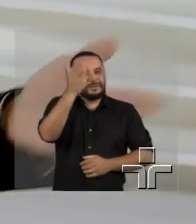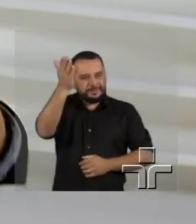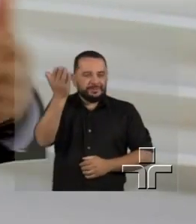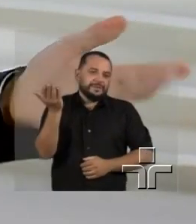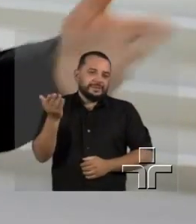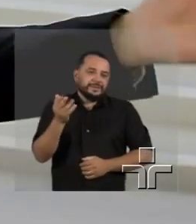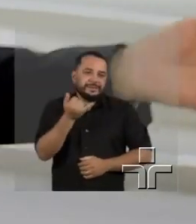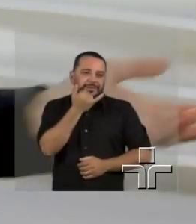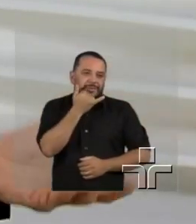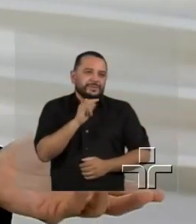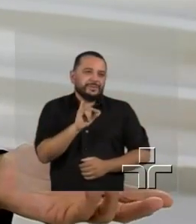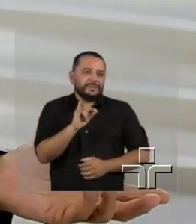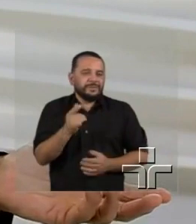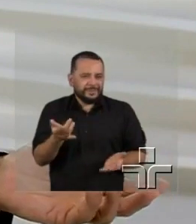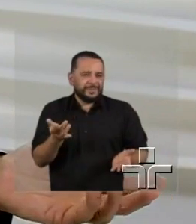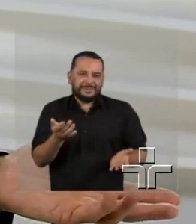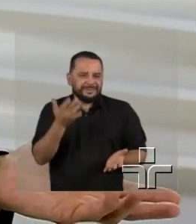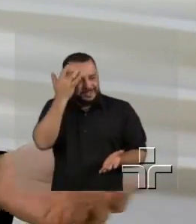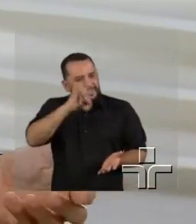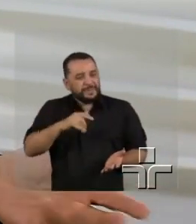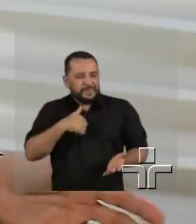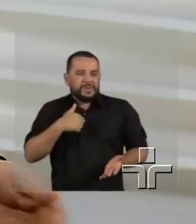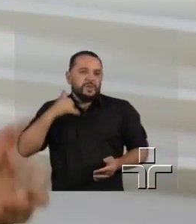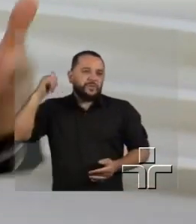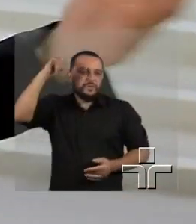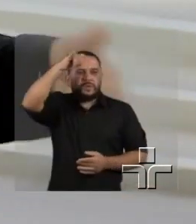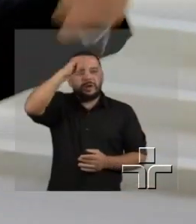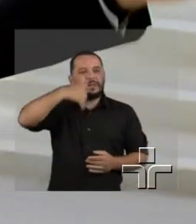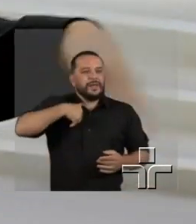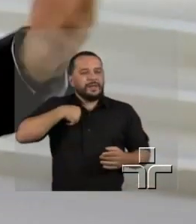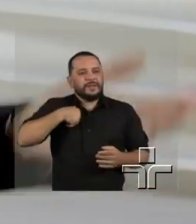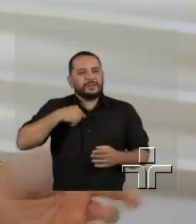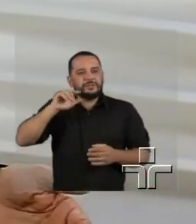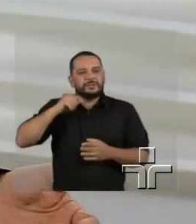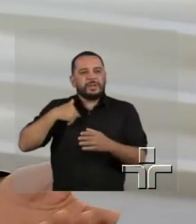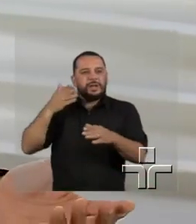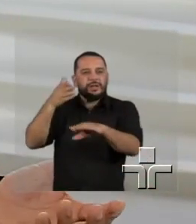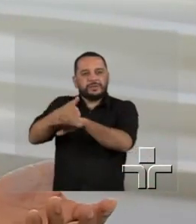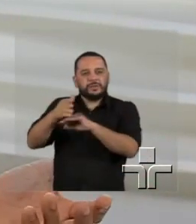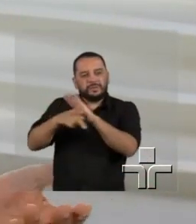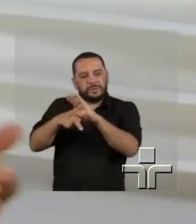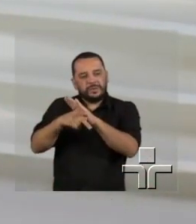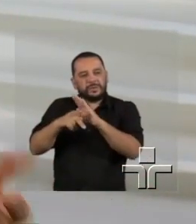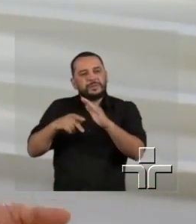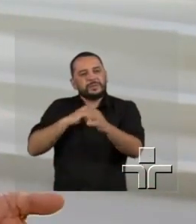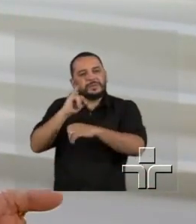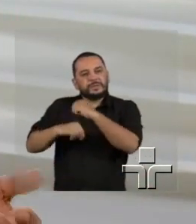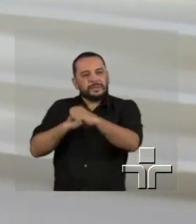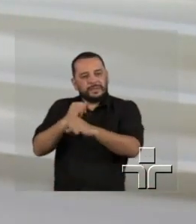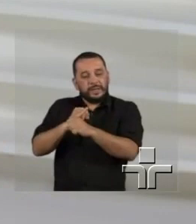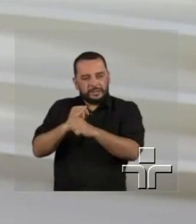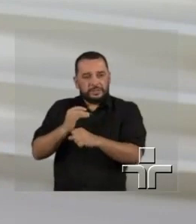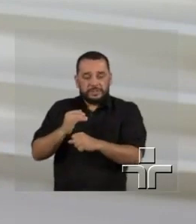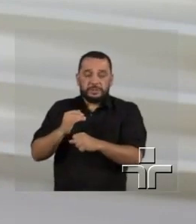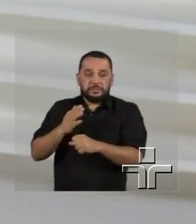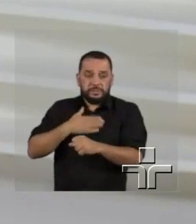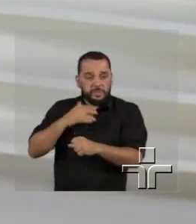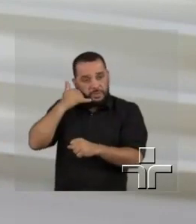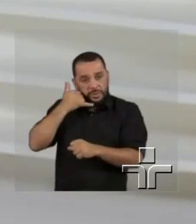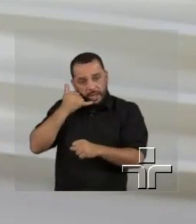Jato teve um juiz que tomou o lado, não foi equidistante no processo, e um